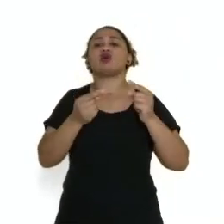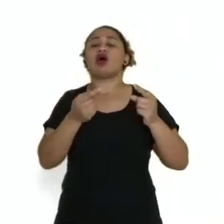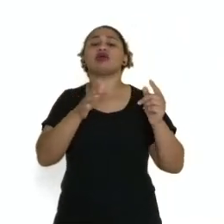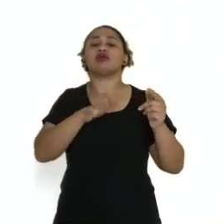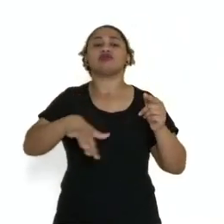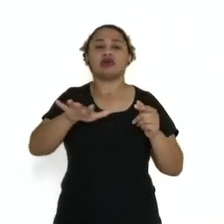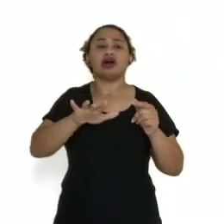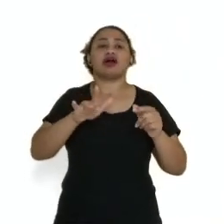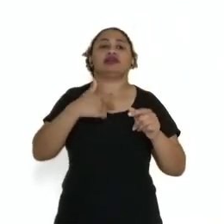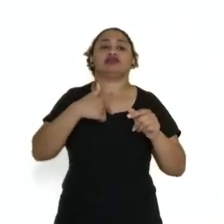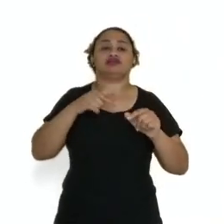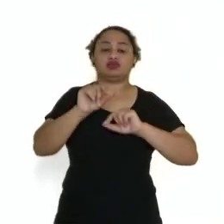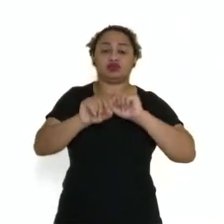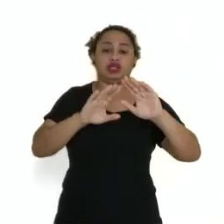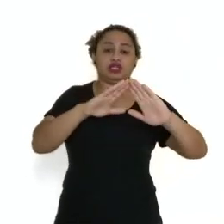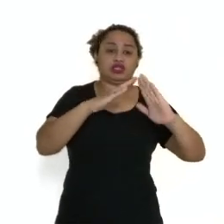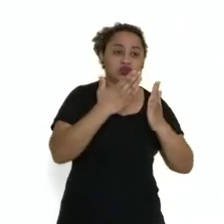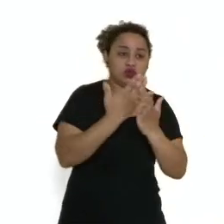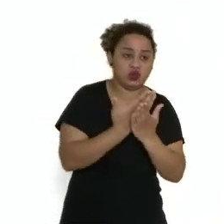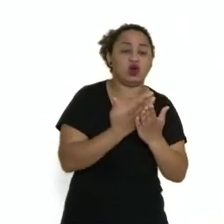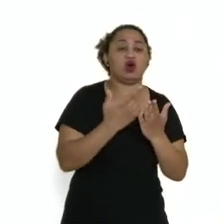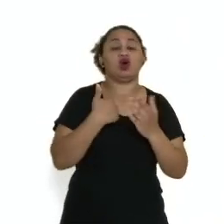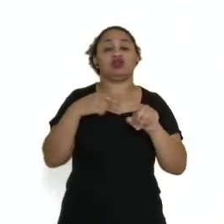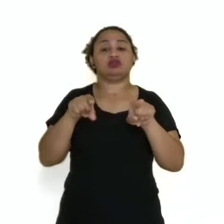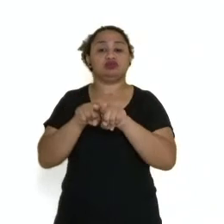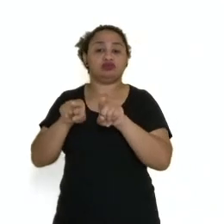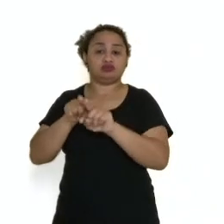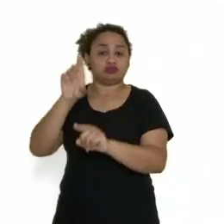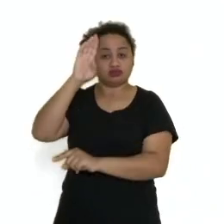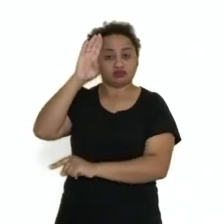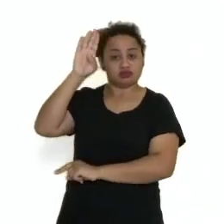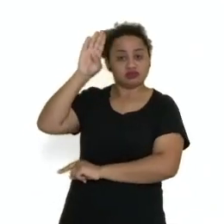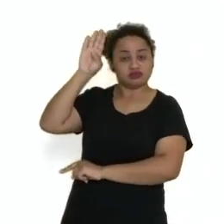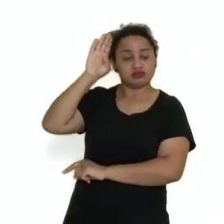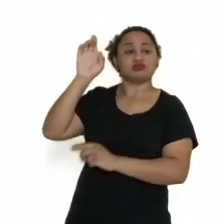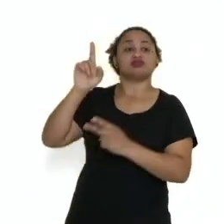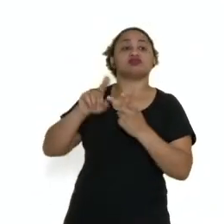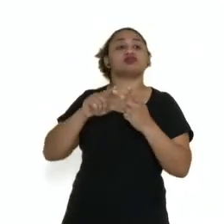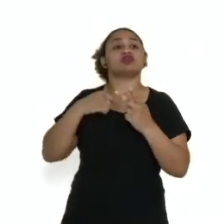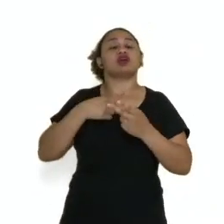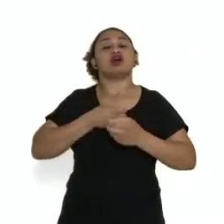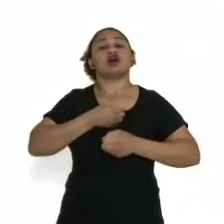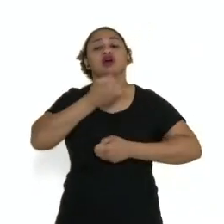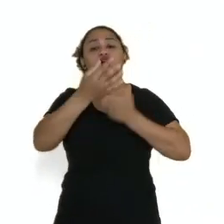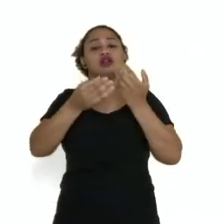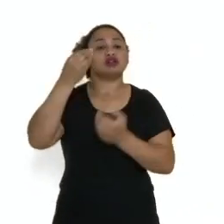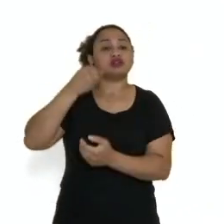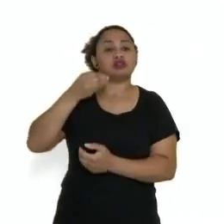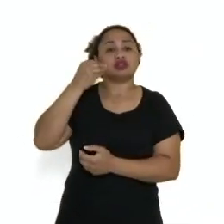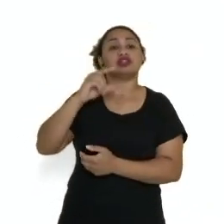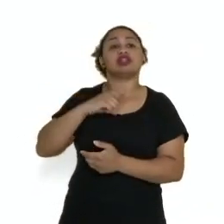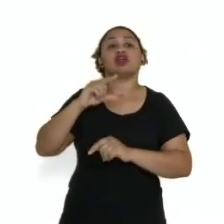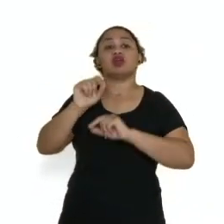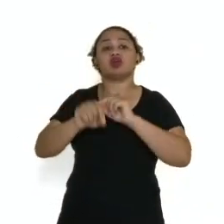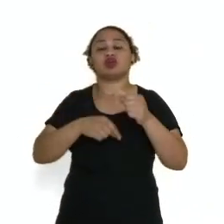meios? Nos meios escolar e acadêmicos. O relato de experiência é composto de